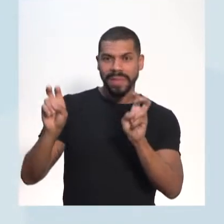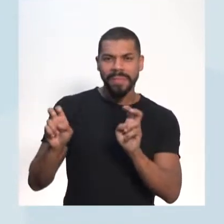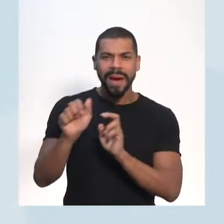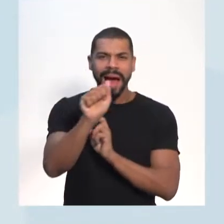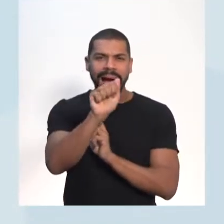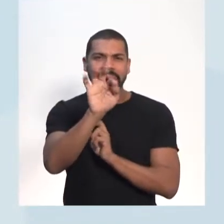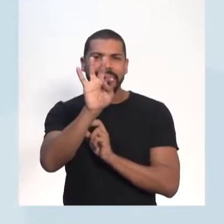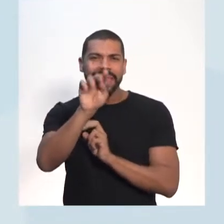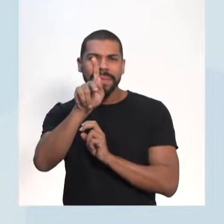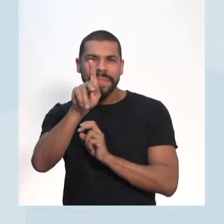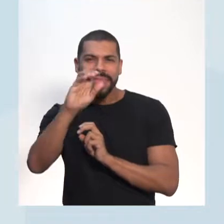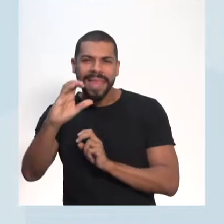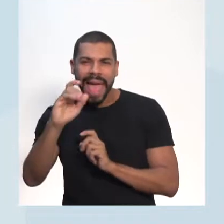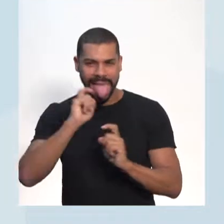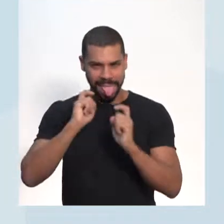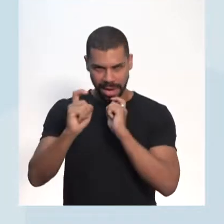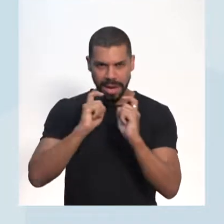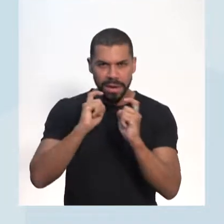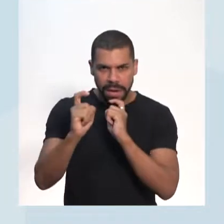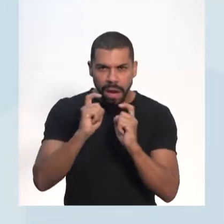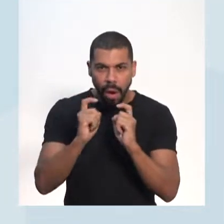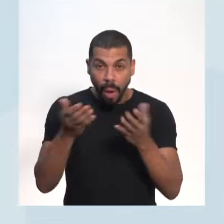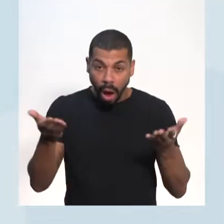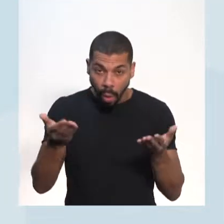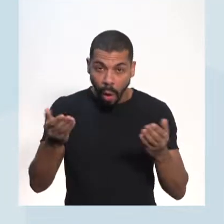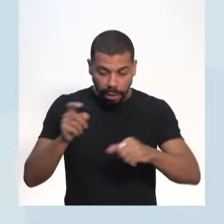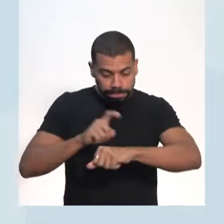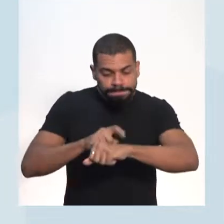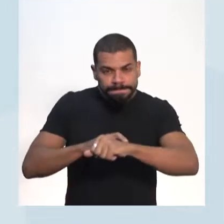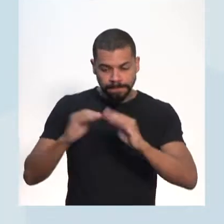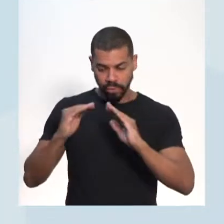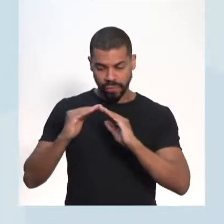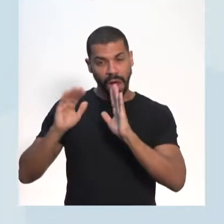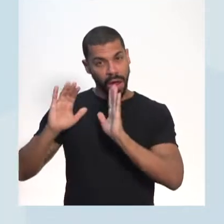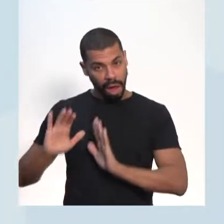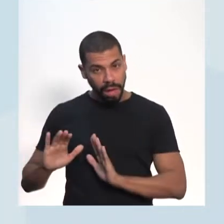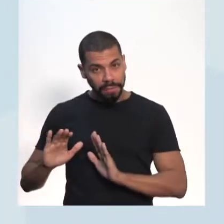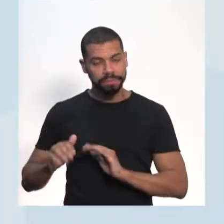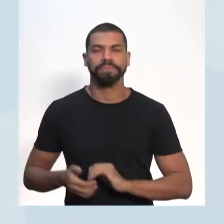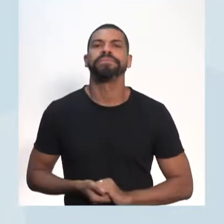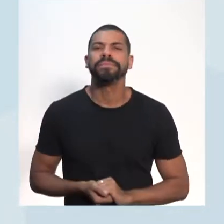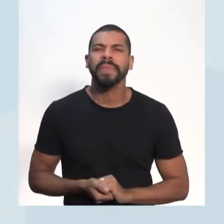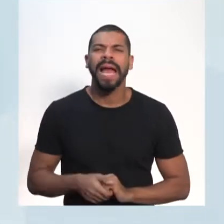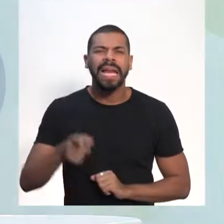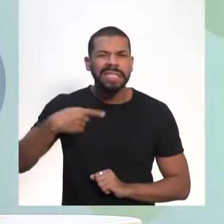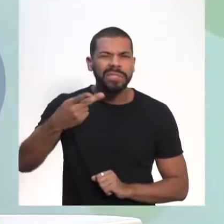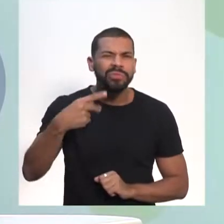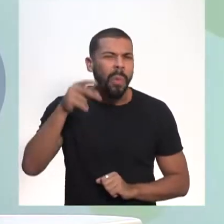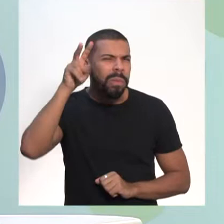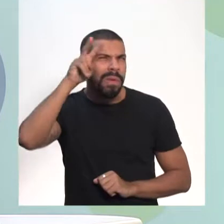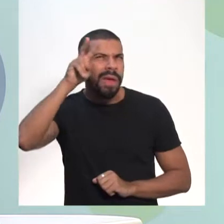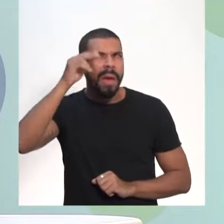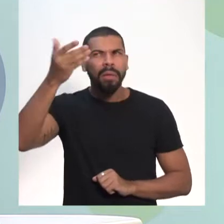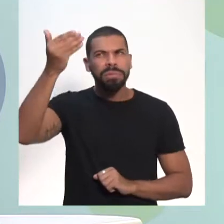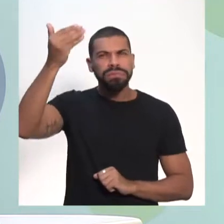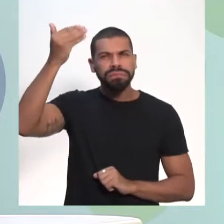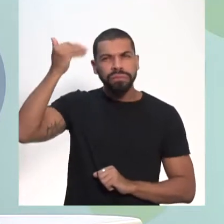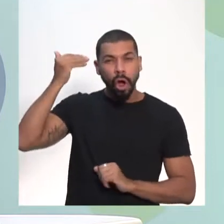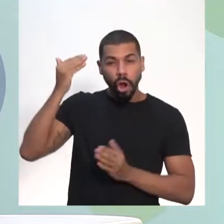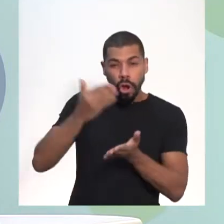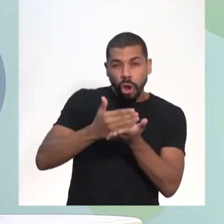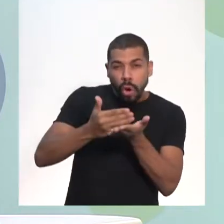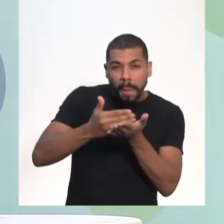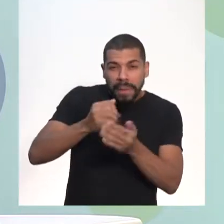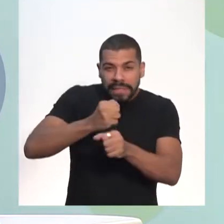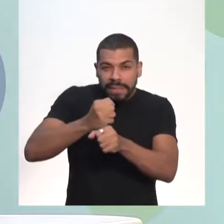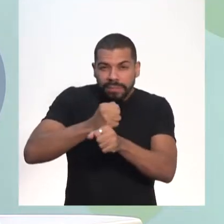esse período de isolamento social, né? Se nós lembrarmos, no início do ano, já desenvolvemos